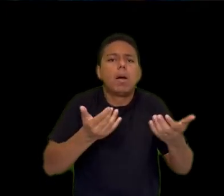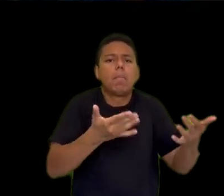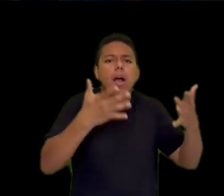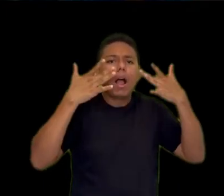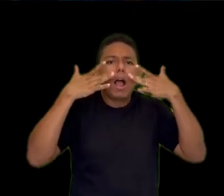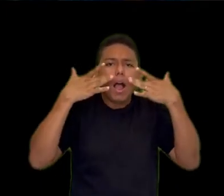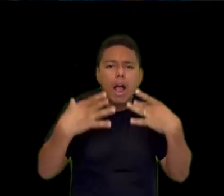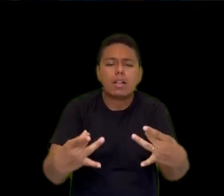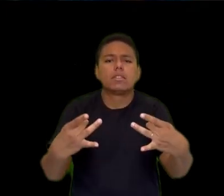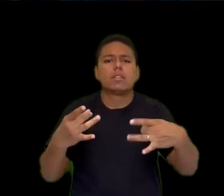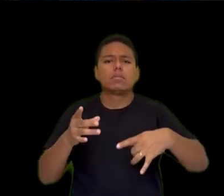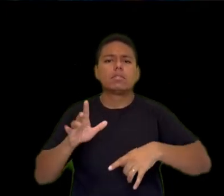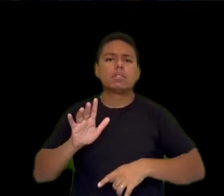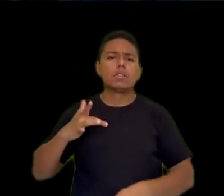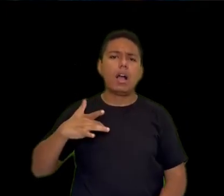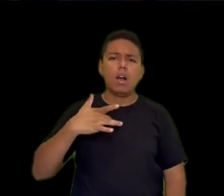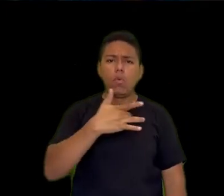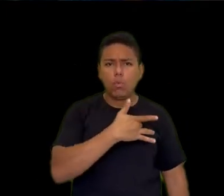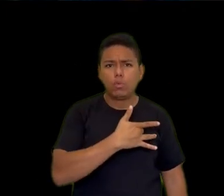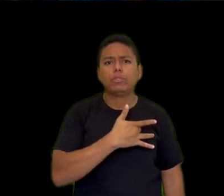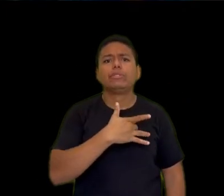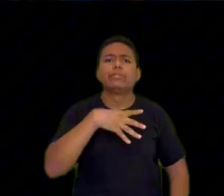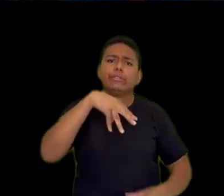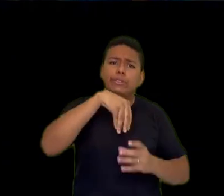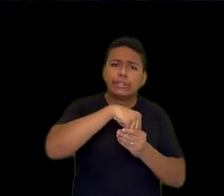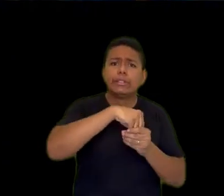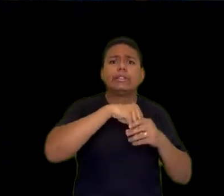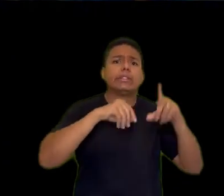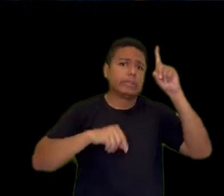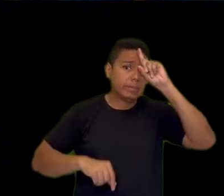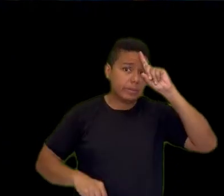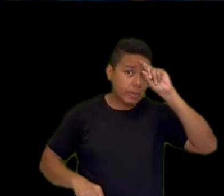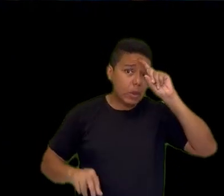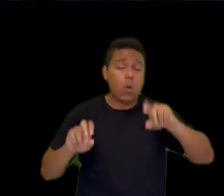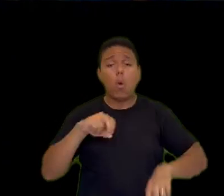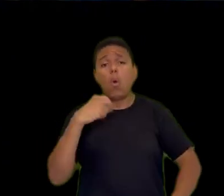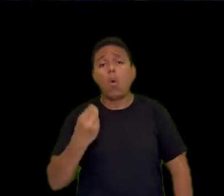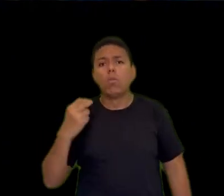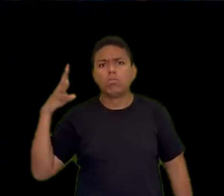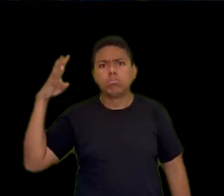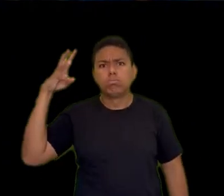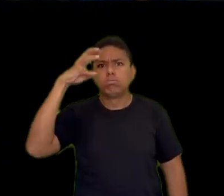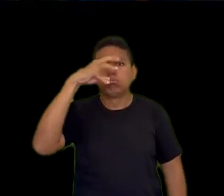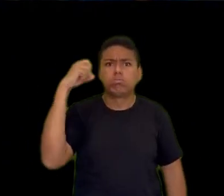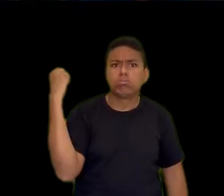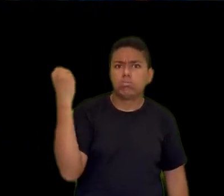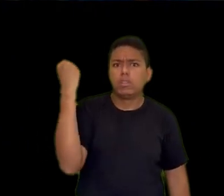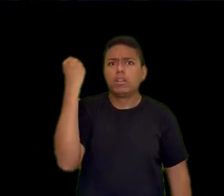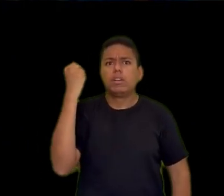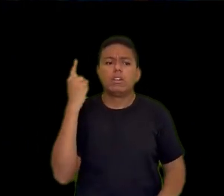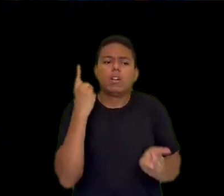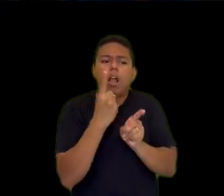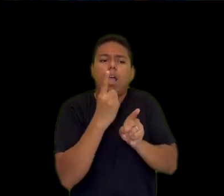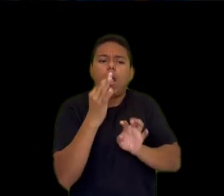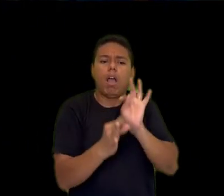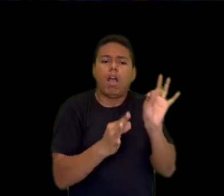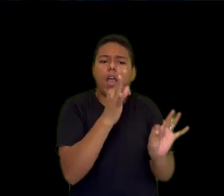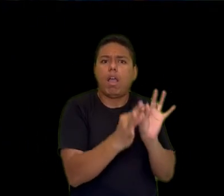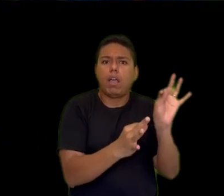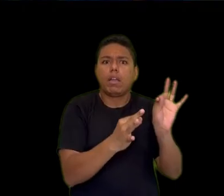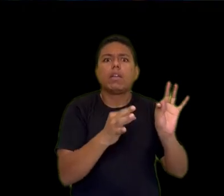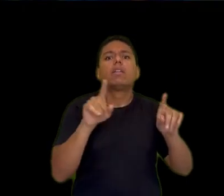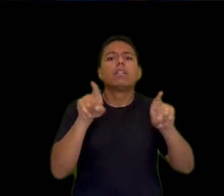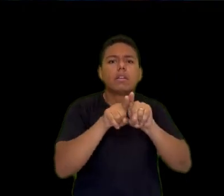serviço de alta complexidade, diagnóstico terapêutico, e aqueles também que implicam em incorporação de novas